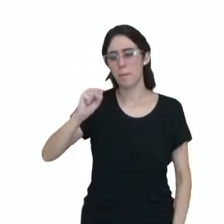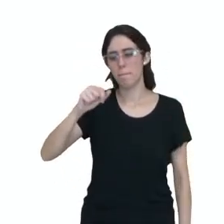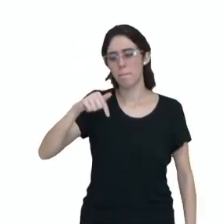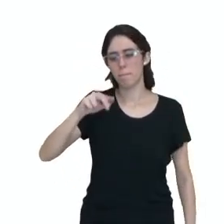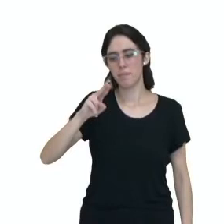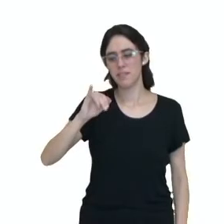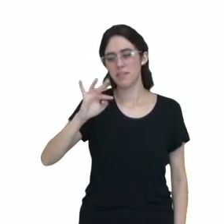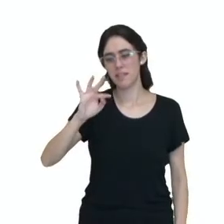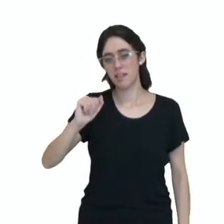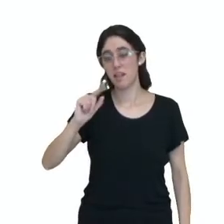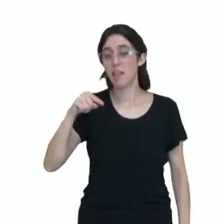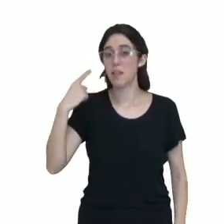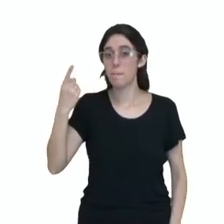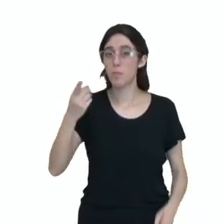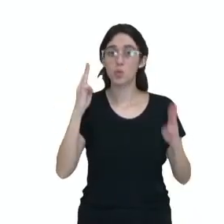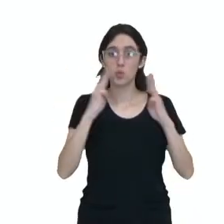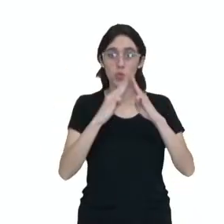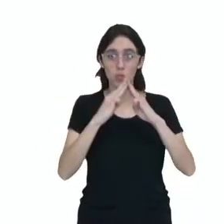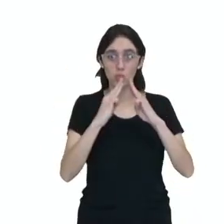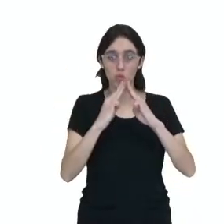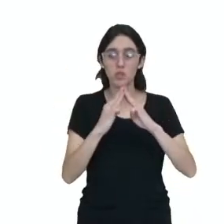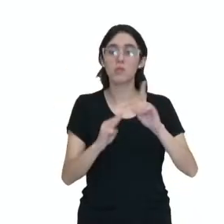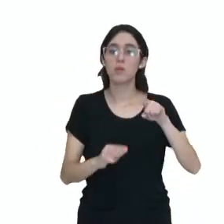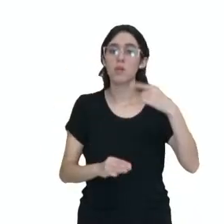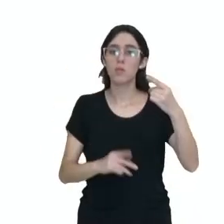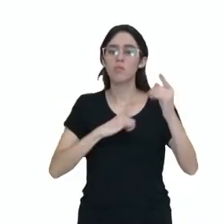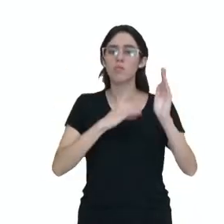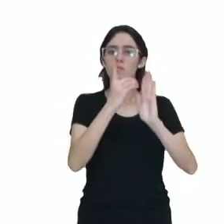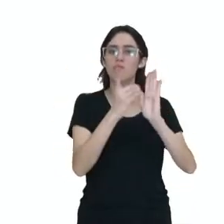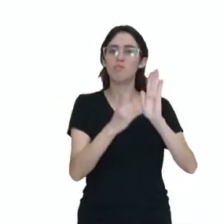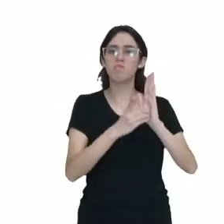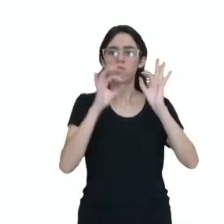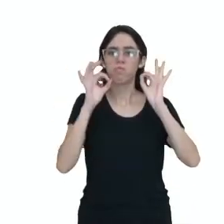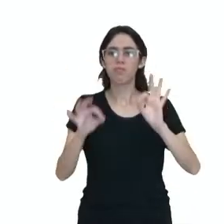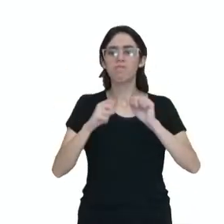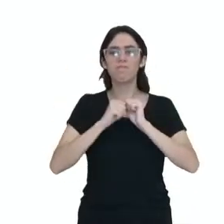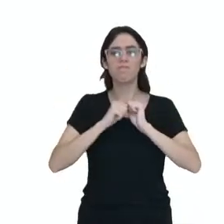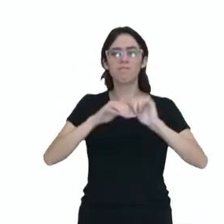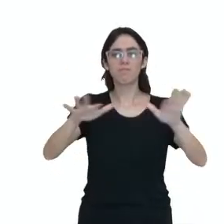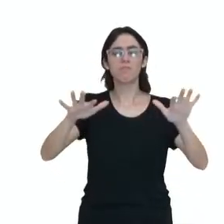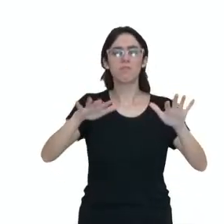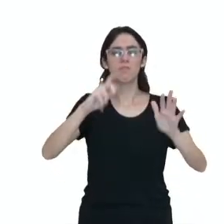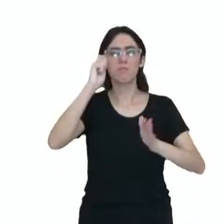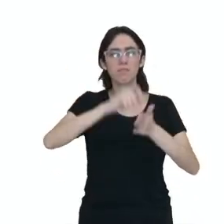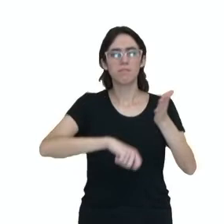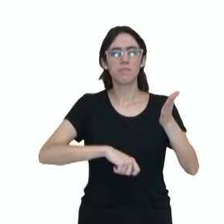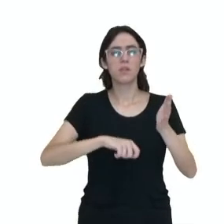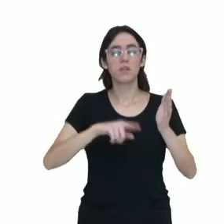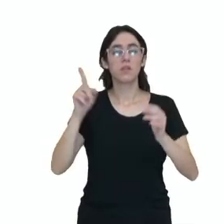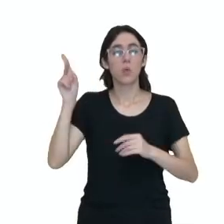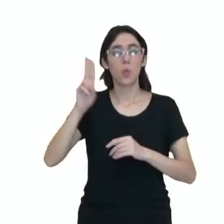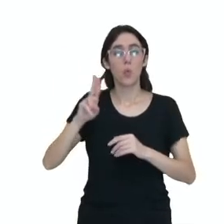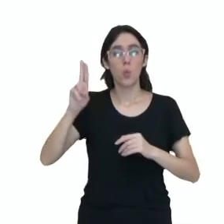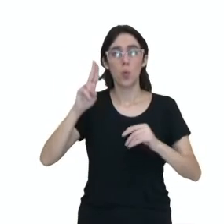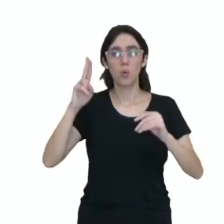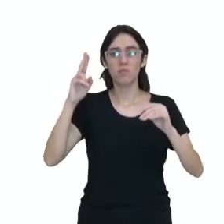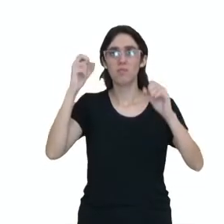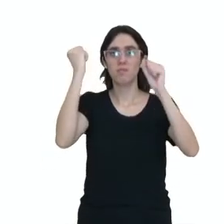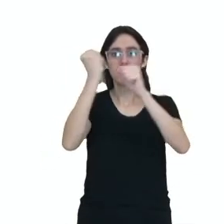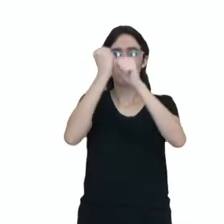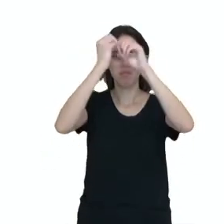de 2020, um decreto do presidente Recep Tayyip Erdogan determinou a conversão de Santa Sofia novamente em